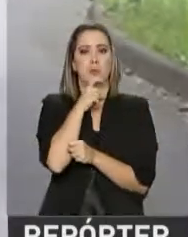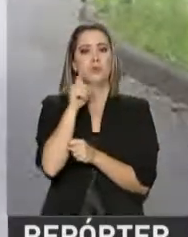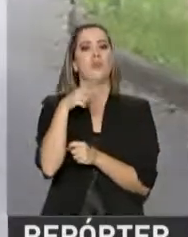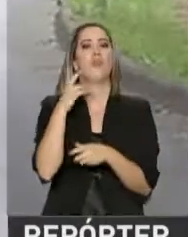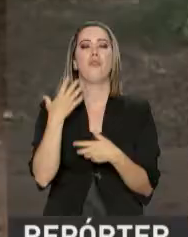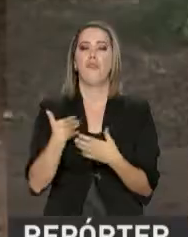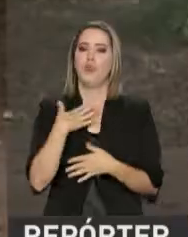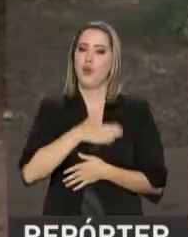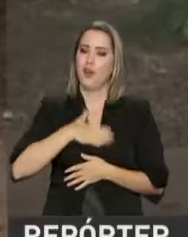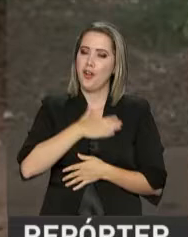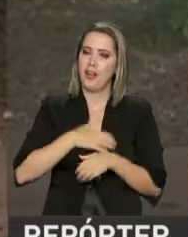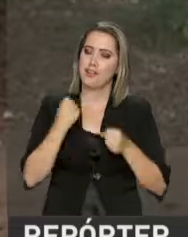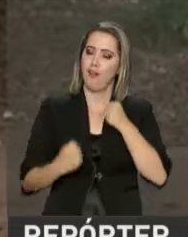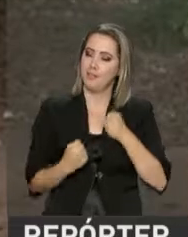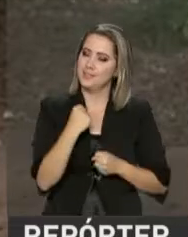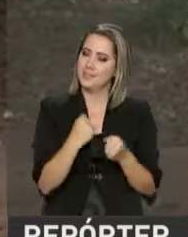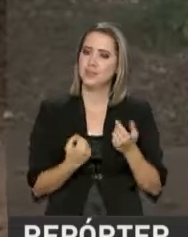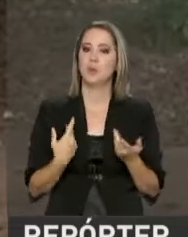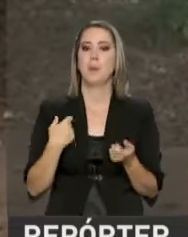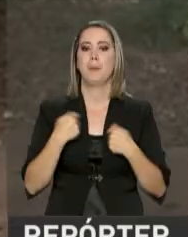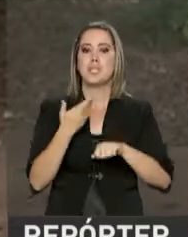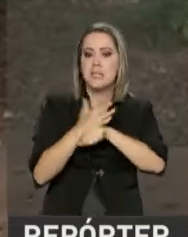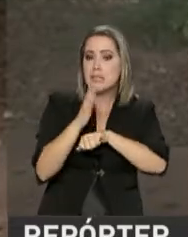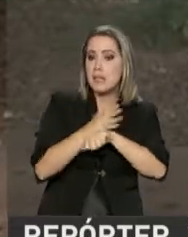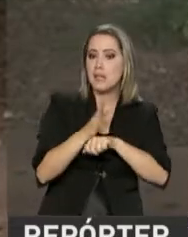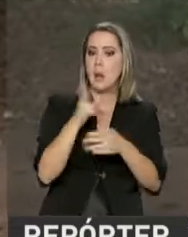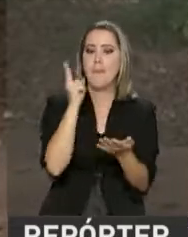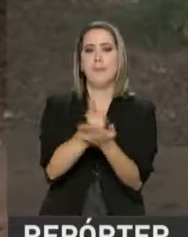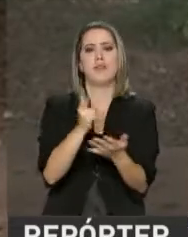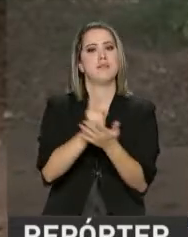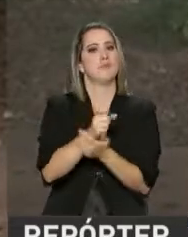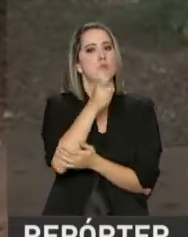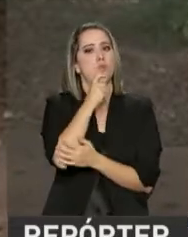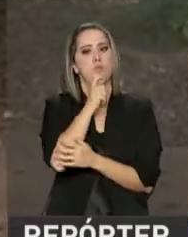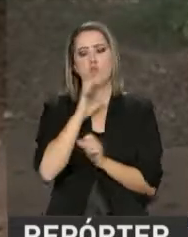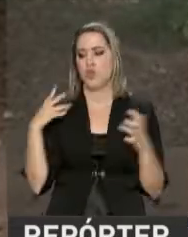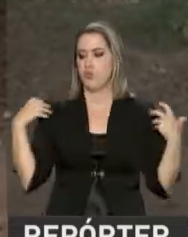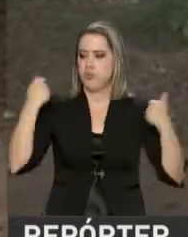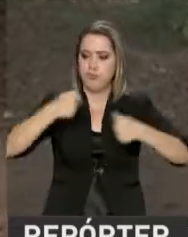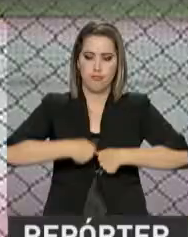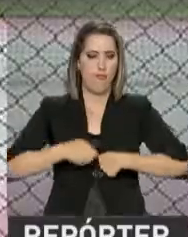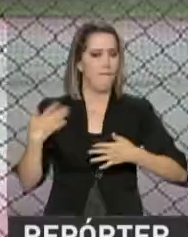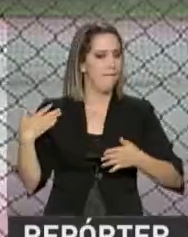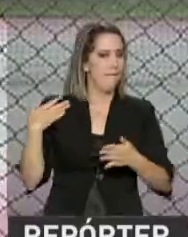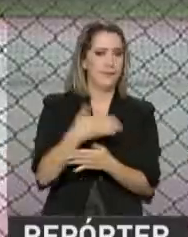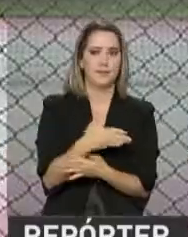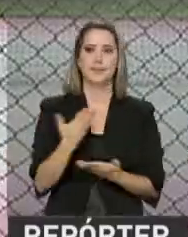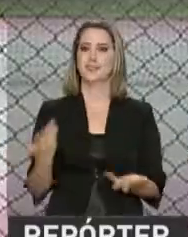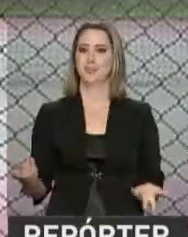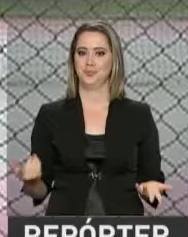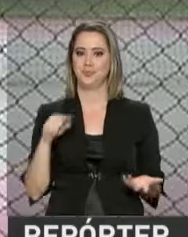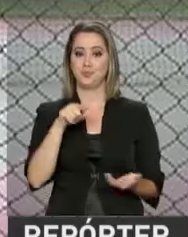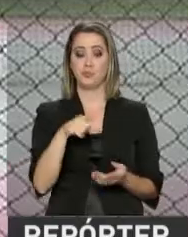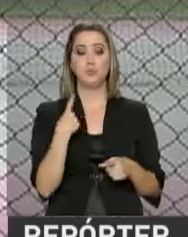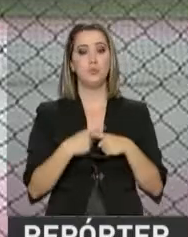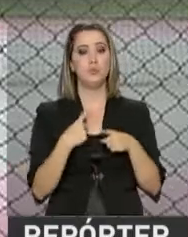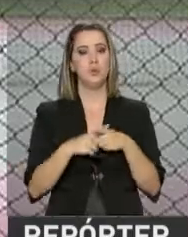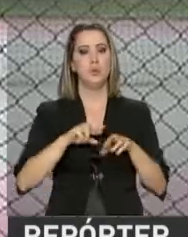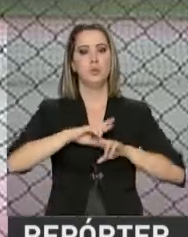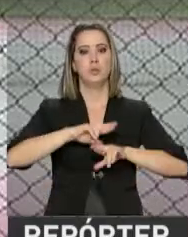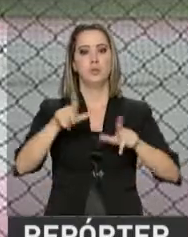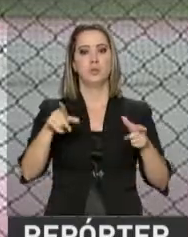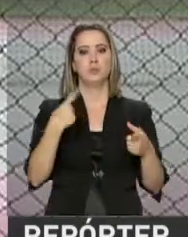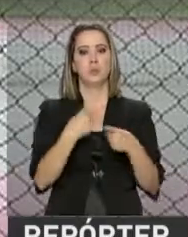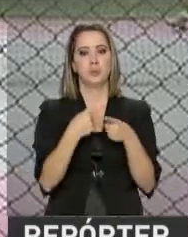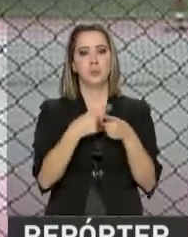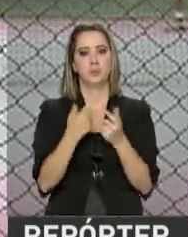se movimentar. Tem que vir treinar, não pode desistir não. Mesmo com friozinho, é só se agasalhar um pouco e vem. Os motivos para se exercitar variam, mas